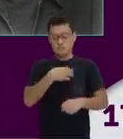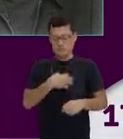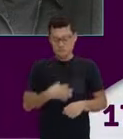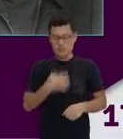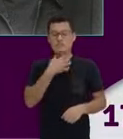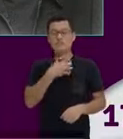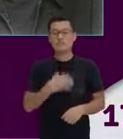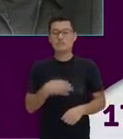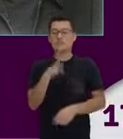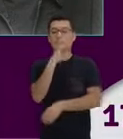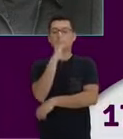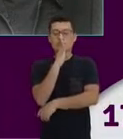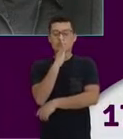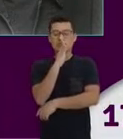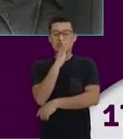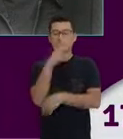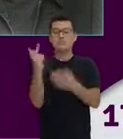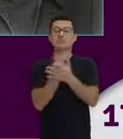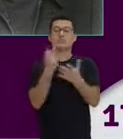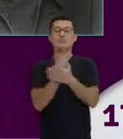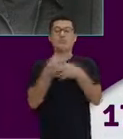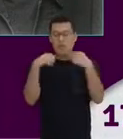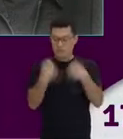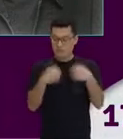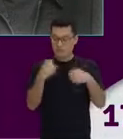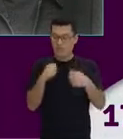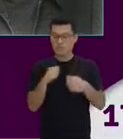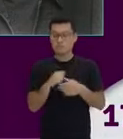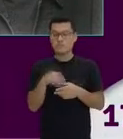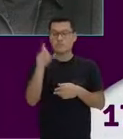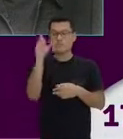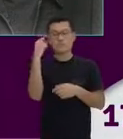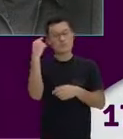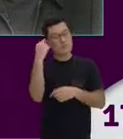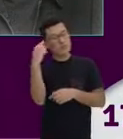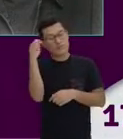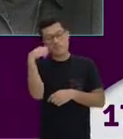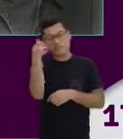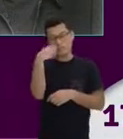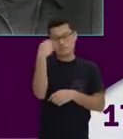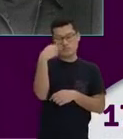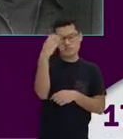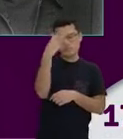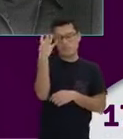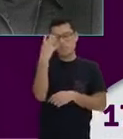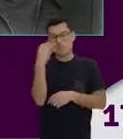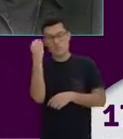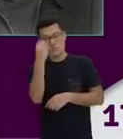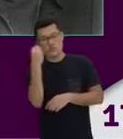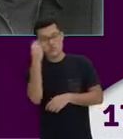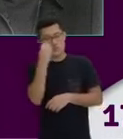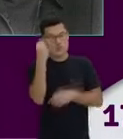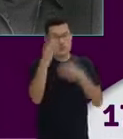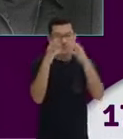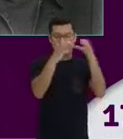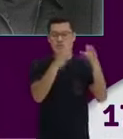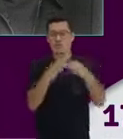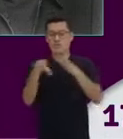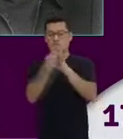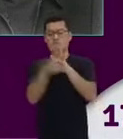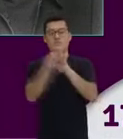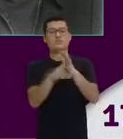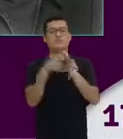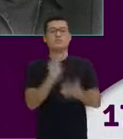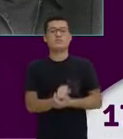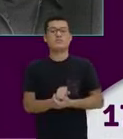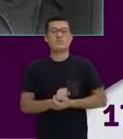e o silêncio no caso precisa ser analisado na relação de sons em casa o texto